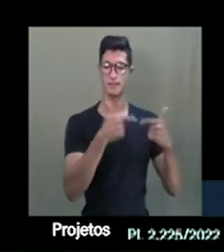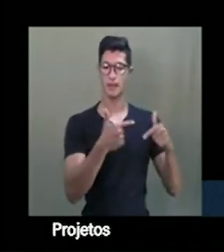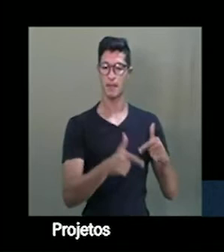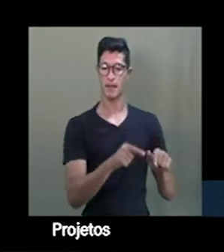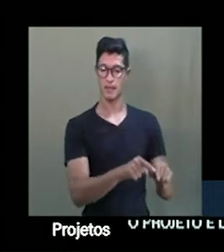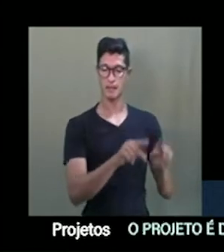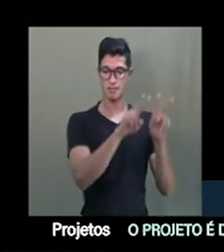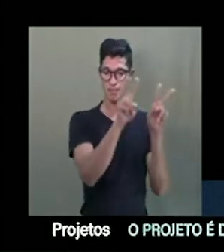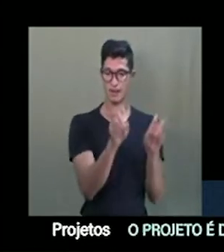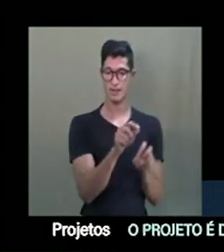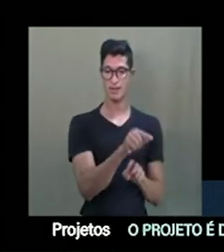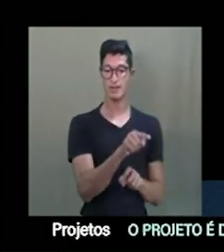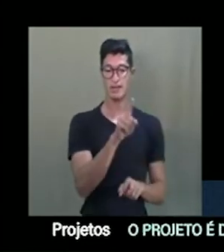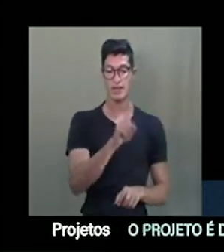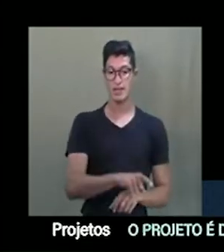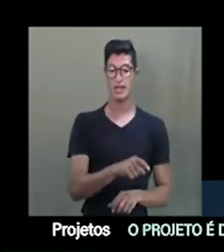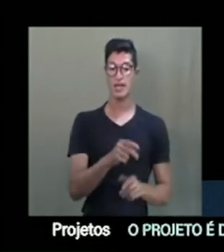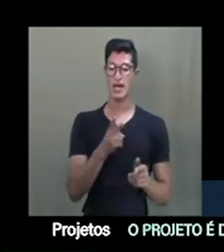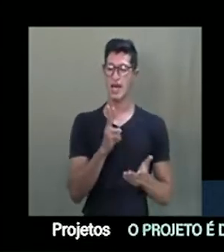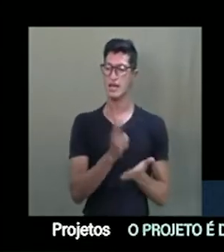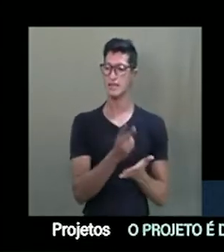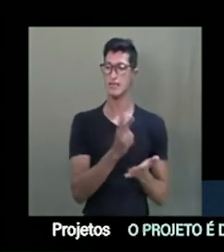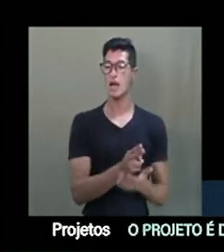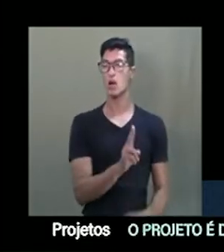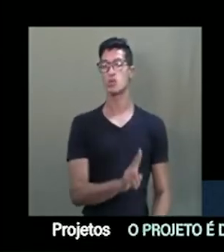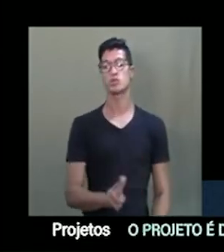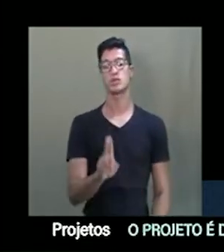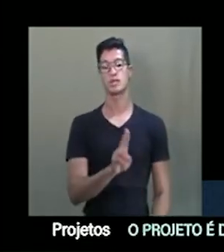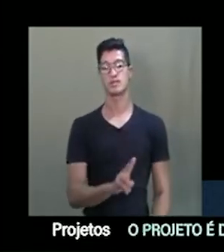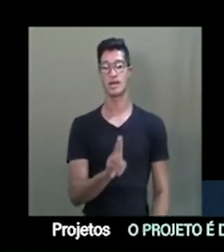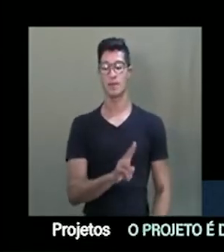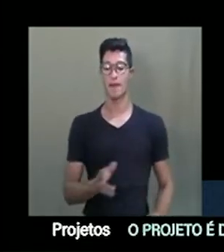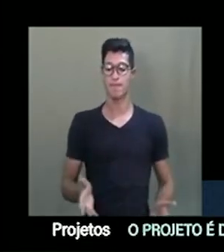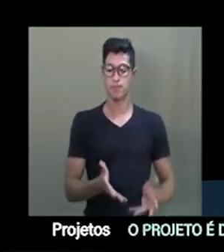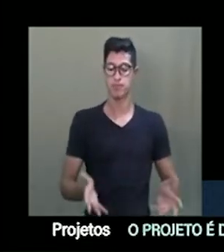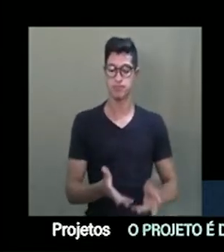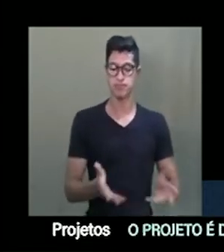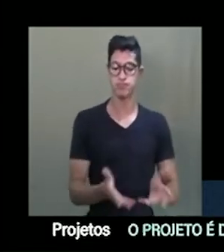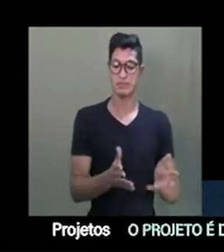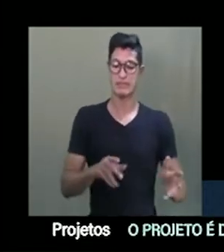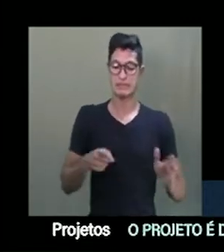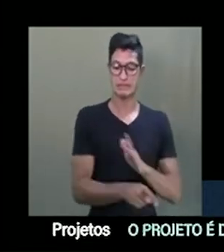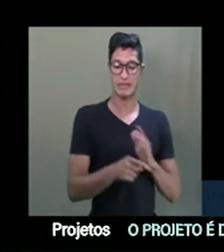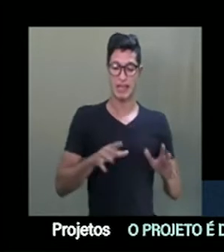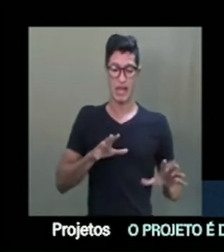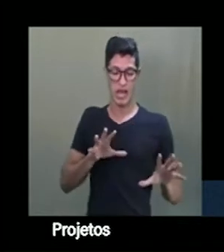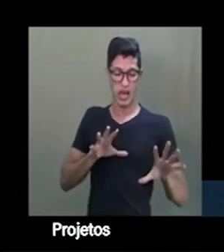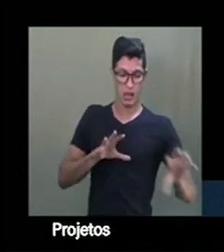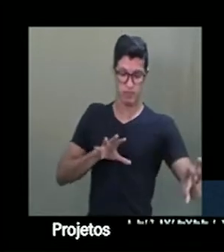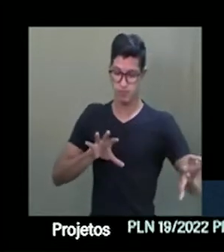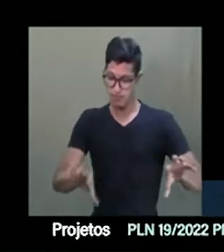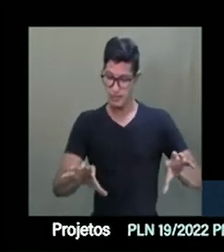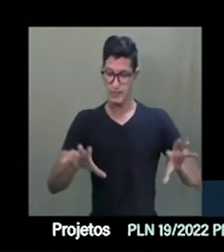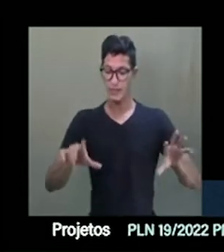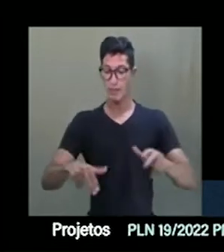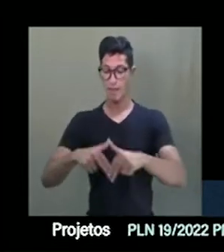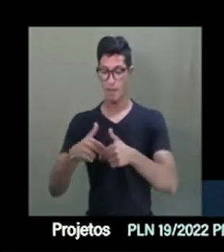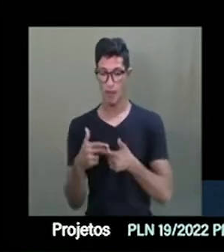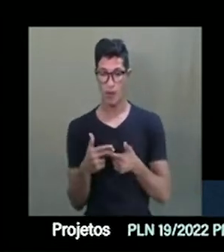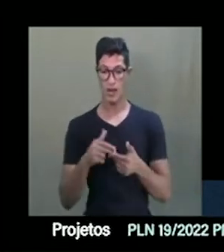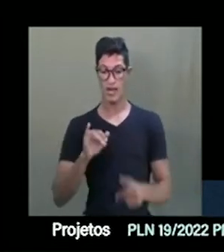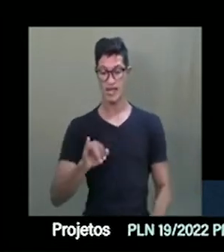empresários, parênteses, é constantemente utilizada para impulsionar o extremismo, discurso, polarização, antagonismo por